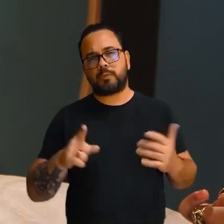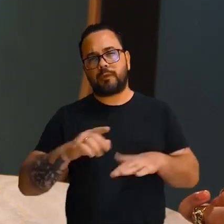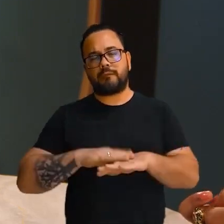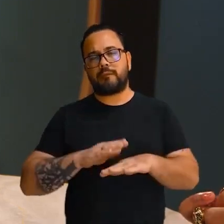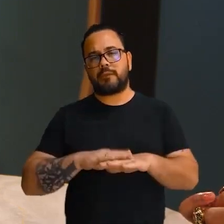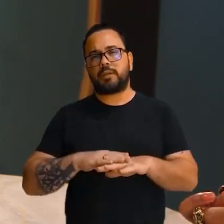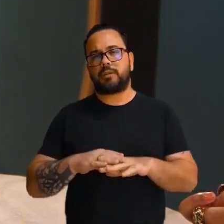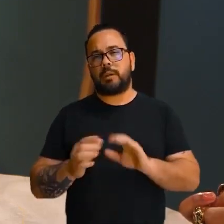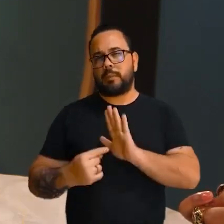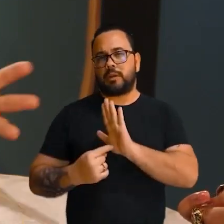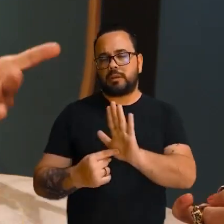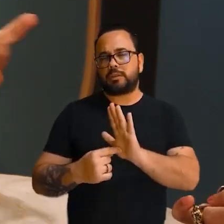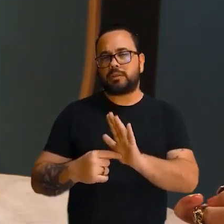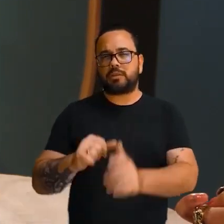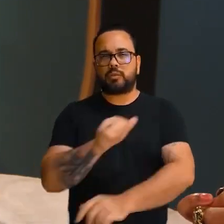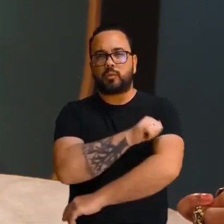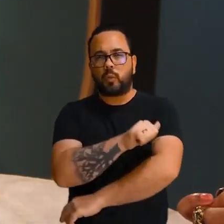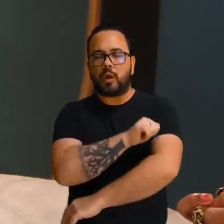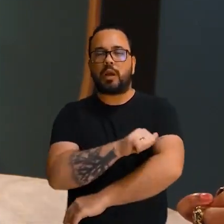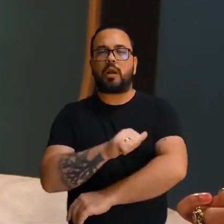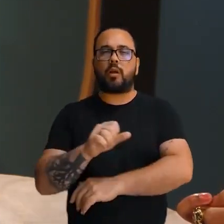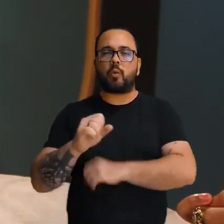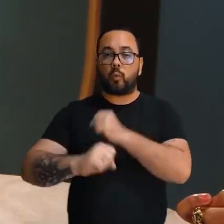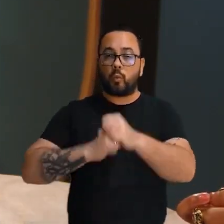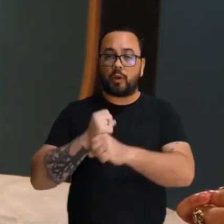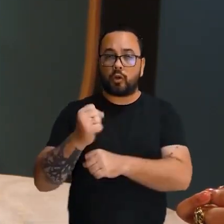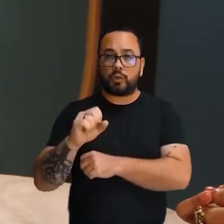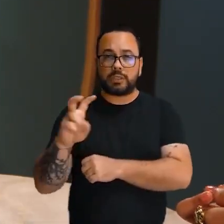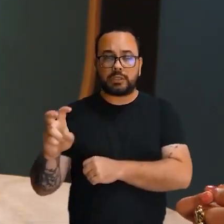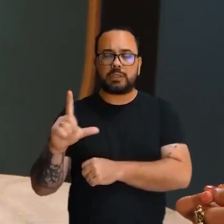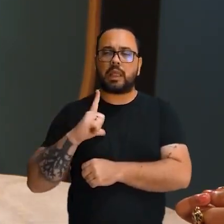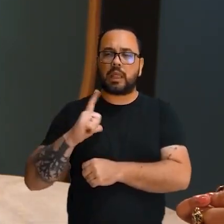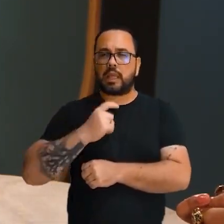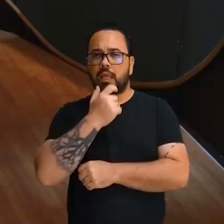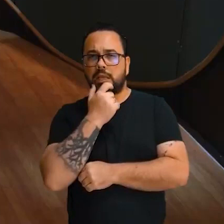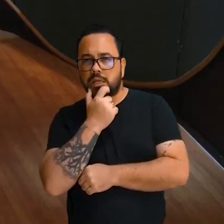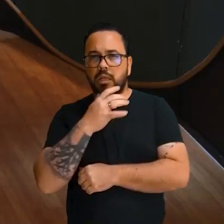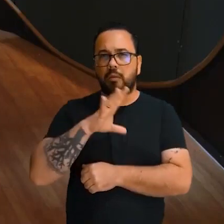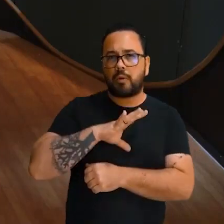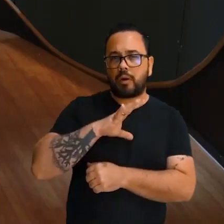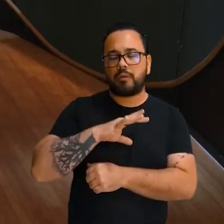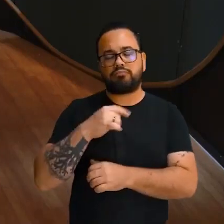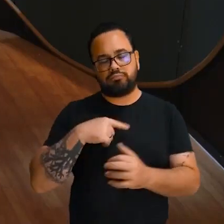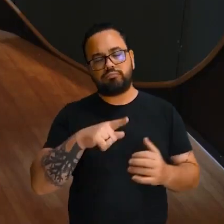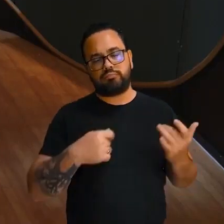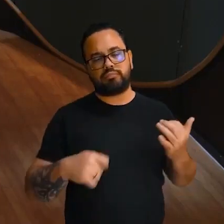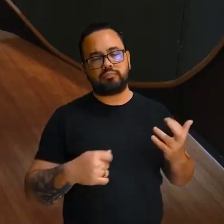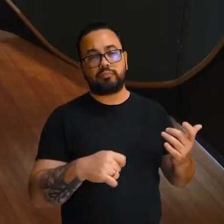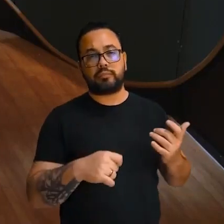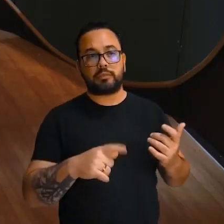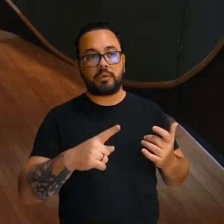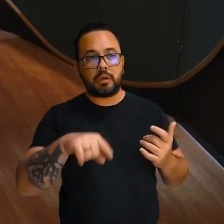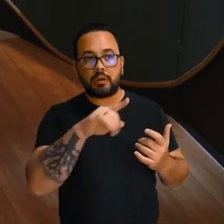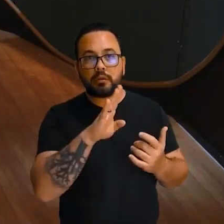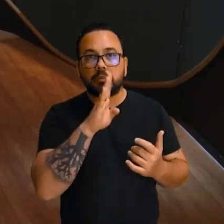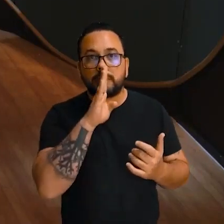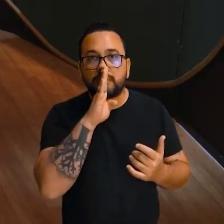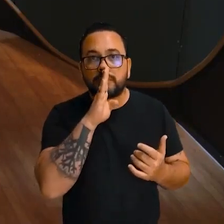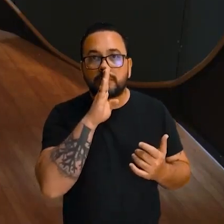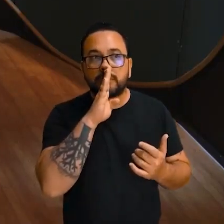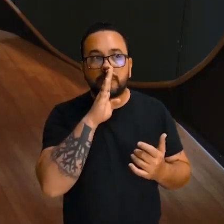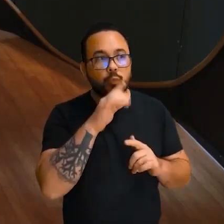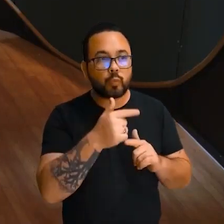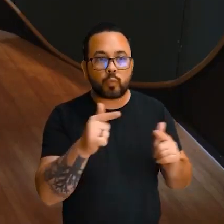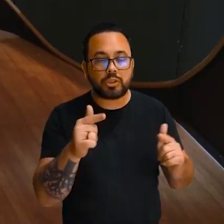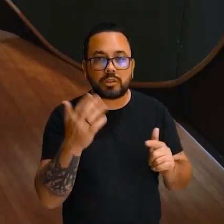Rio em 85, eu sei tocar essa música. E ela tem português e inglês, e eu falei, vai ser essa música. Que legal. E quando eu toquei, ficou um silêncio absoluto que não tinha no pub.